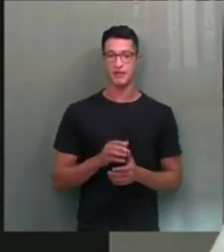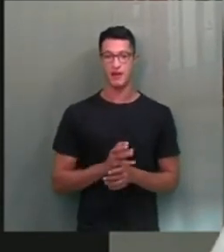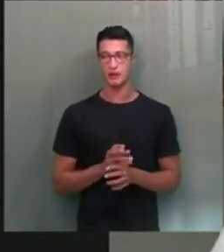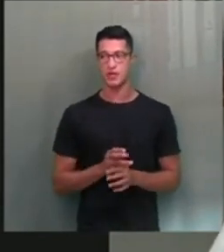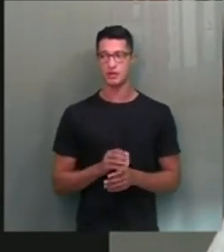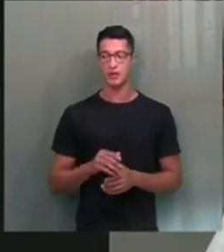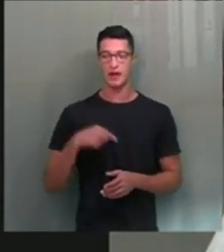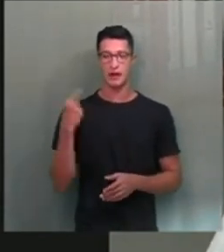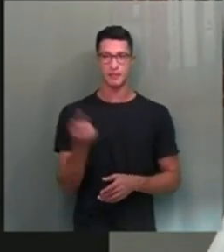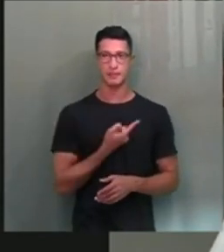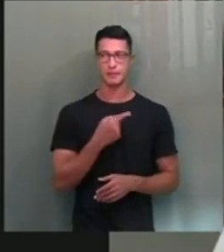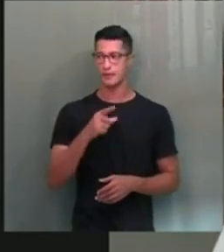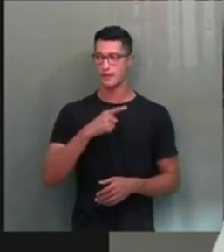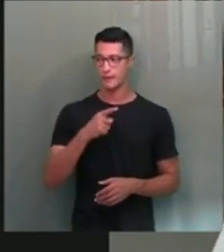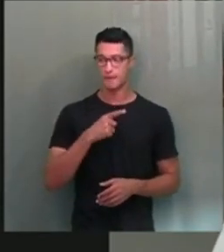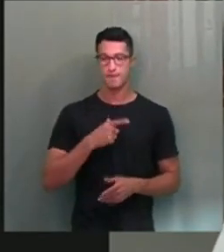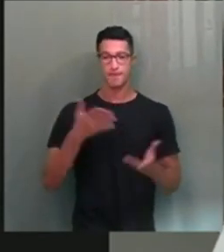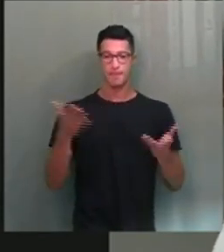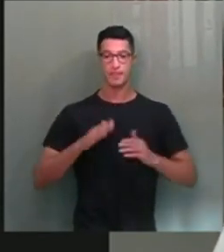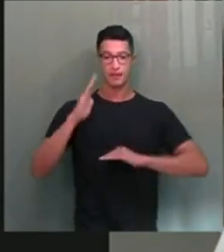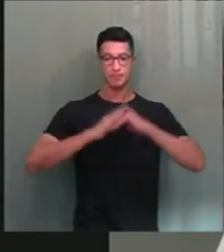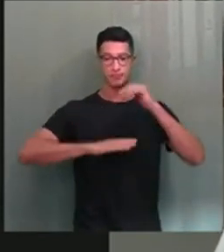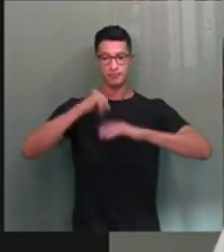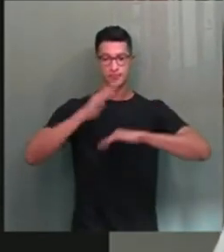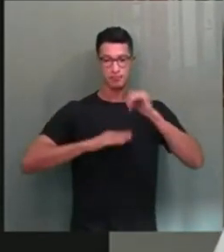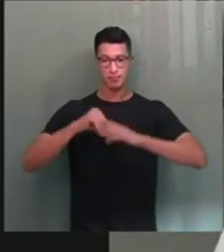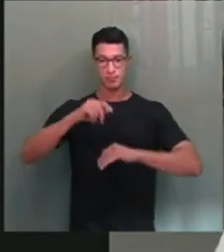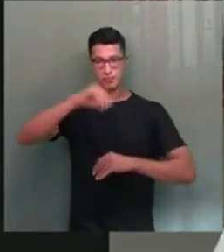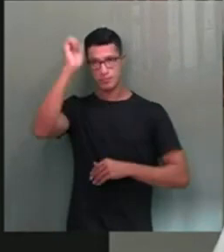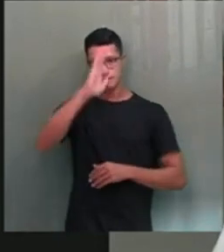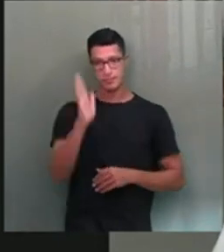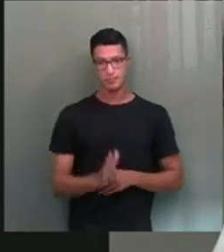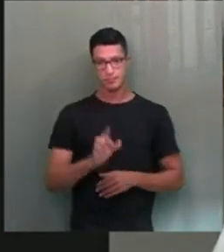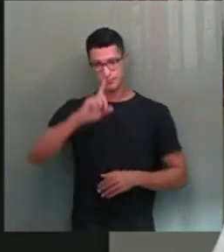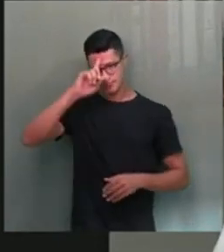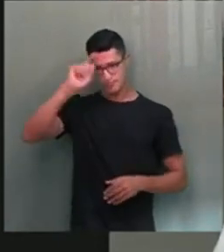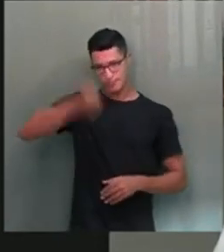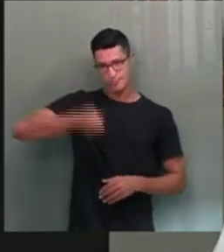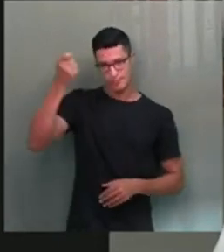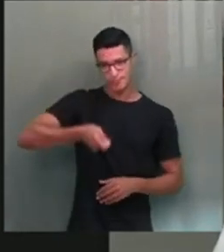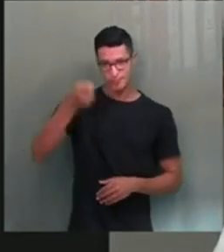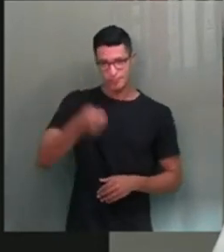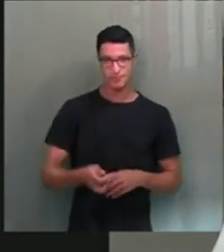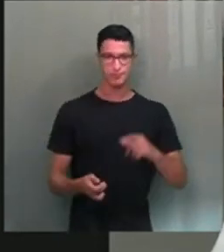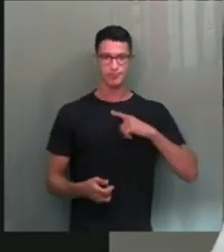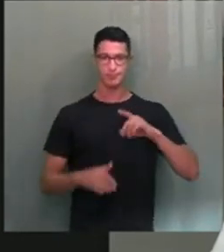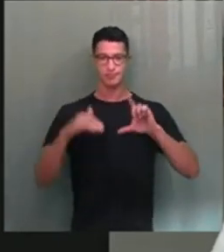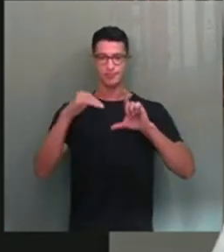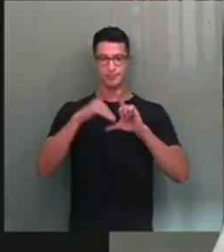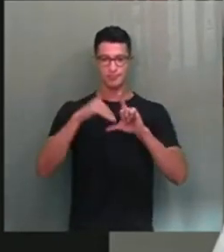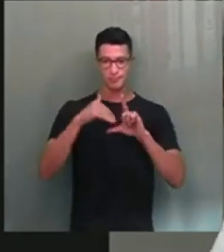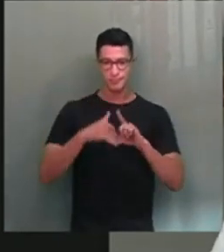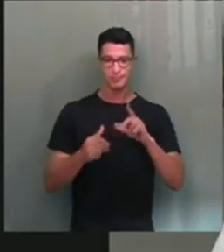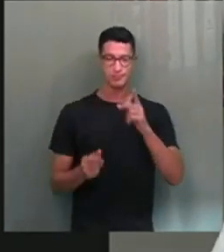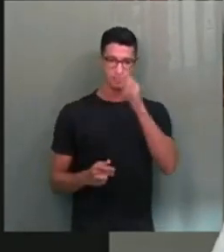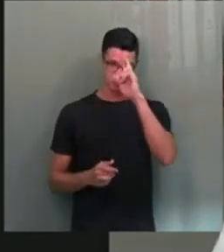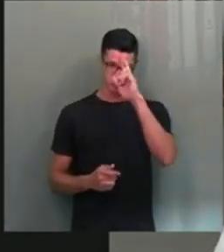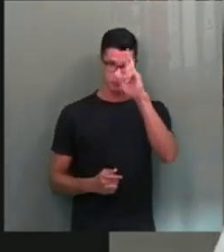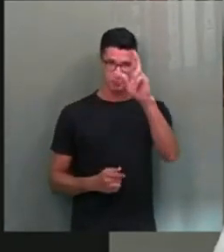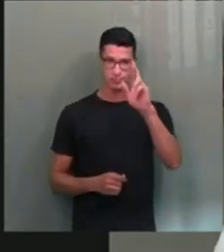pode ver, sobre a prática da tortura no Brasil da ditadura. A Rádio Senado,